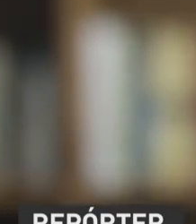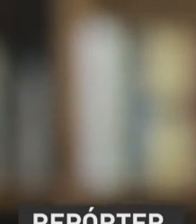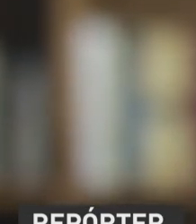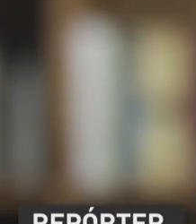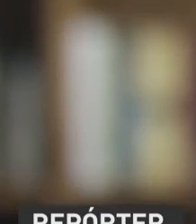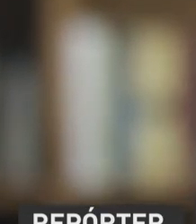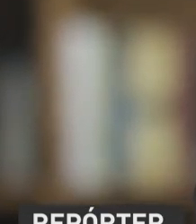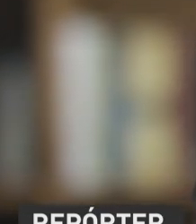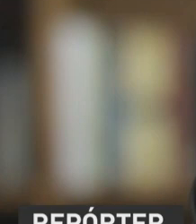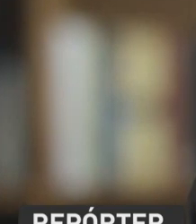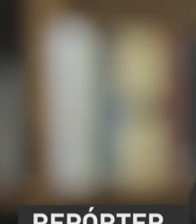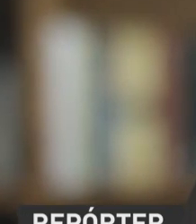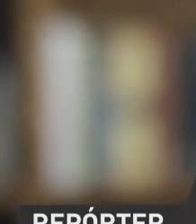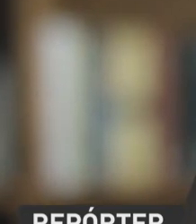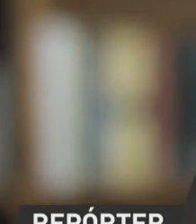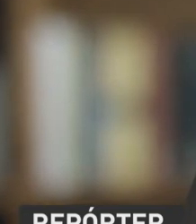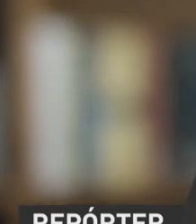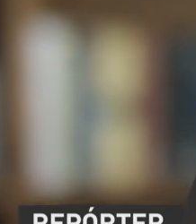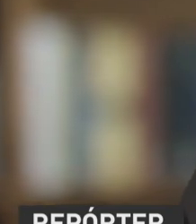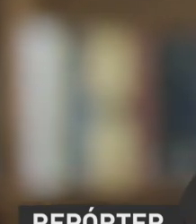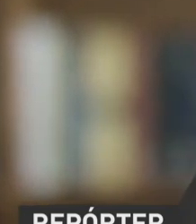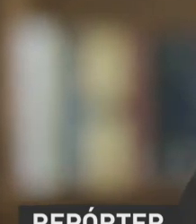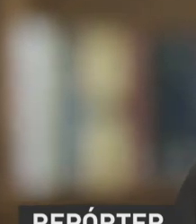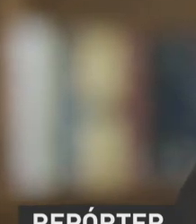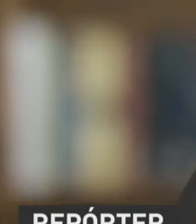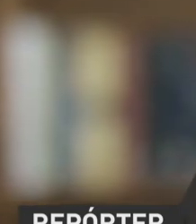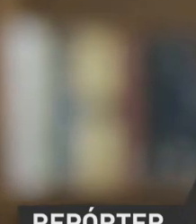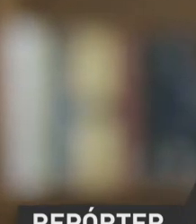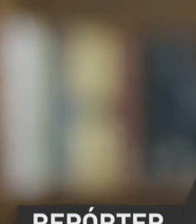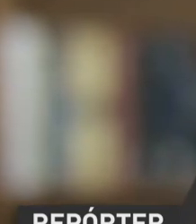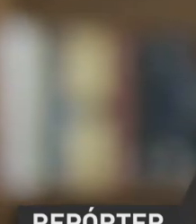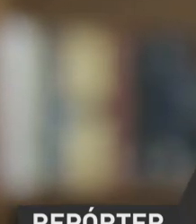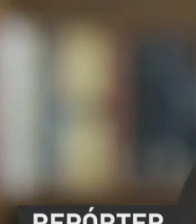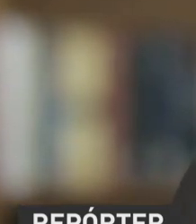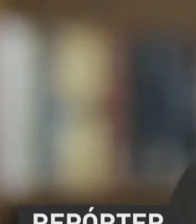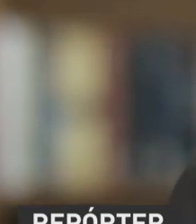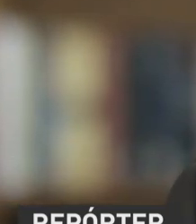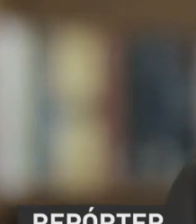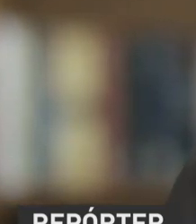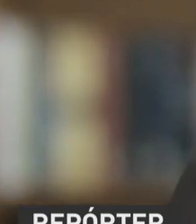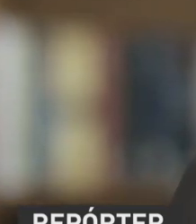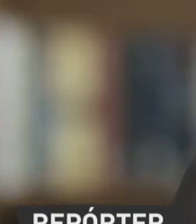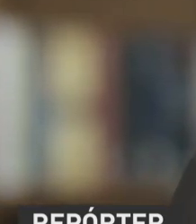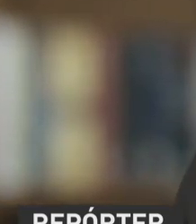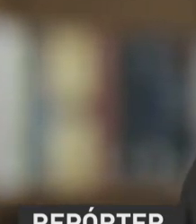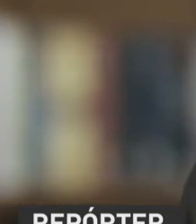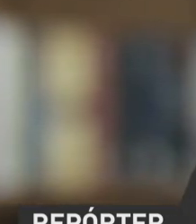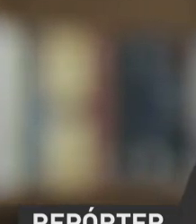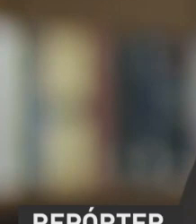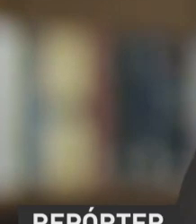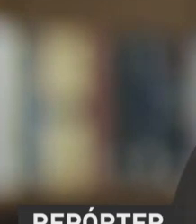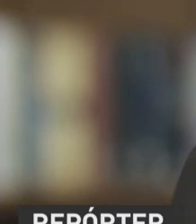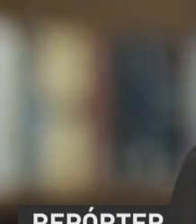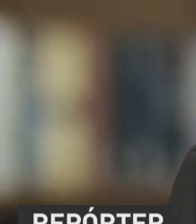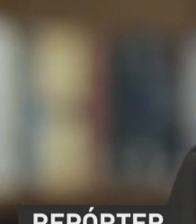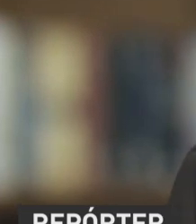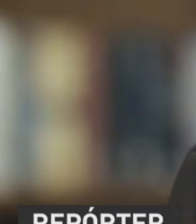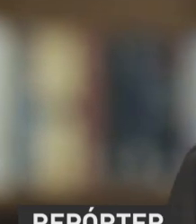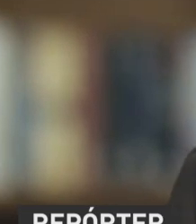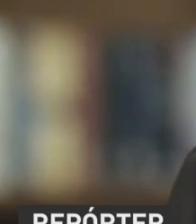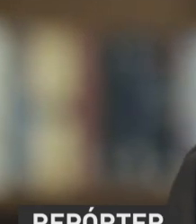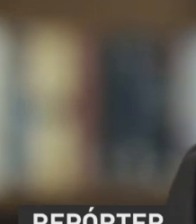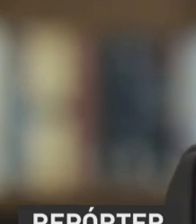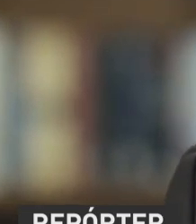truques um sistema que proteja os idosos sem punir os mais jovens o caminho que temos pela frente é desafiador